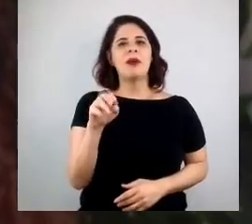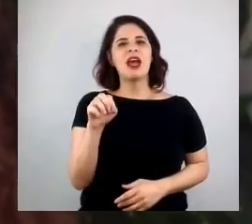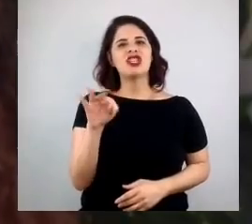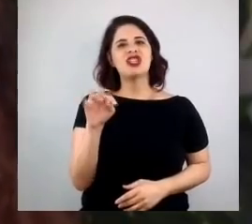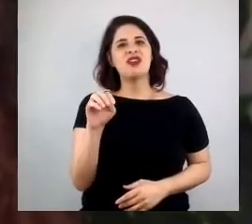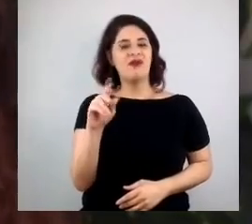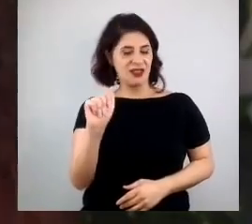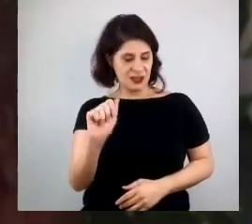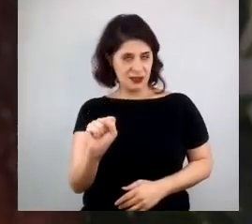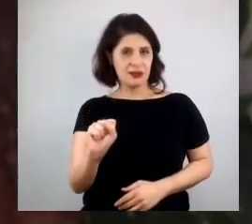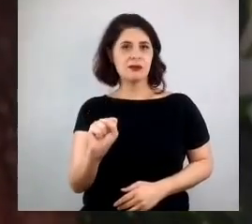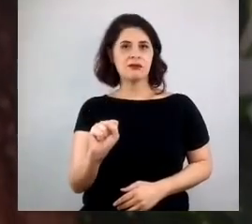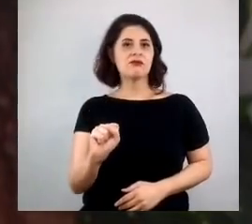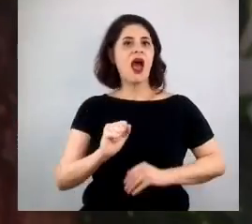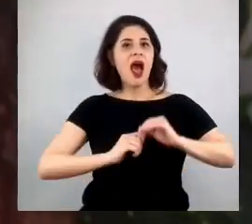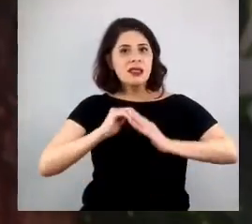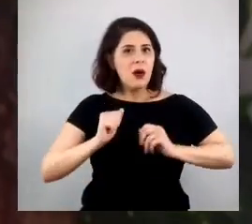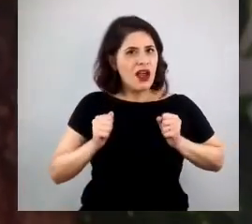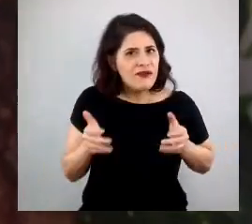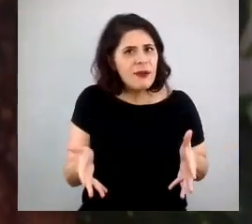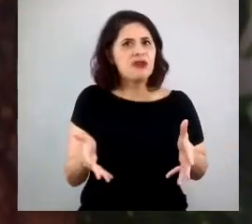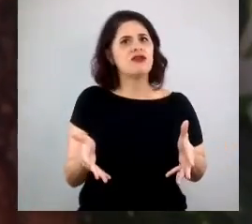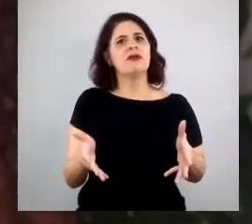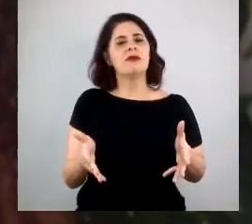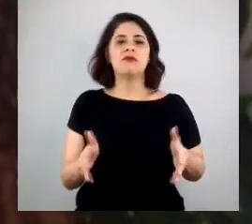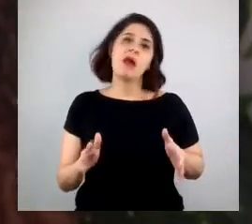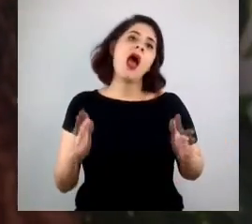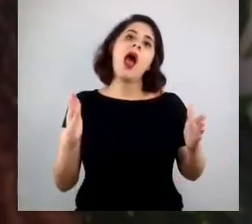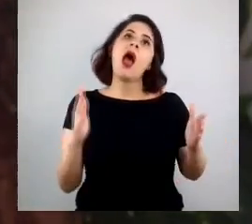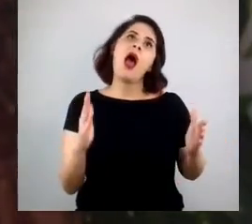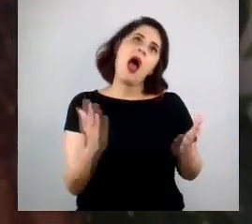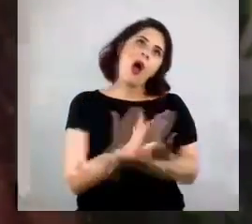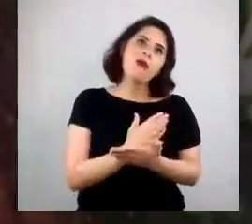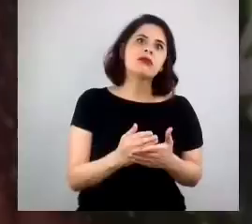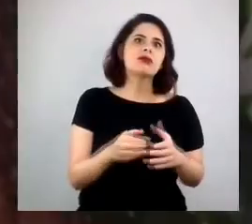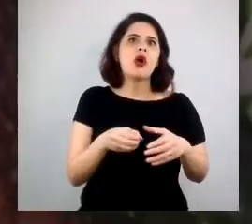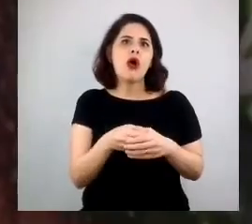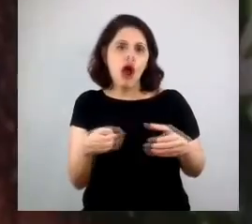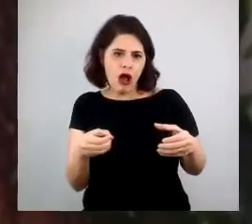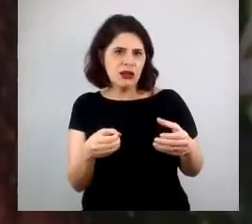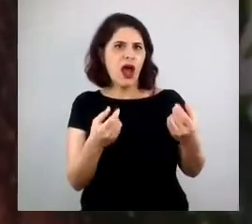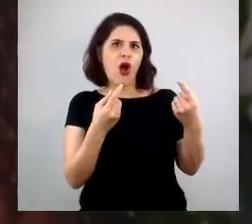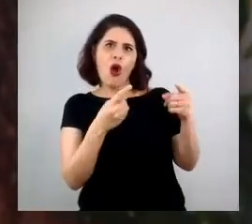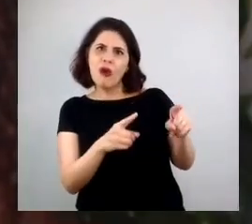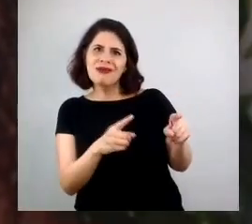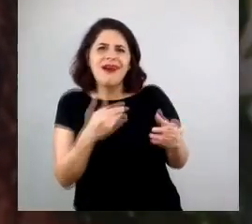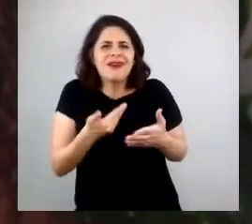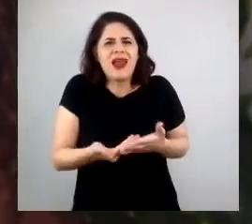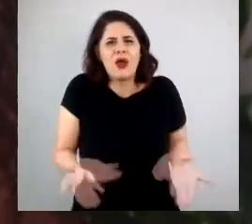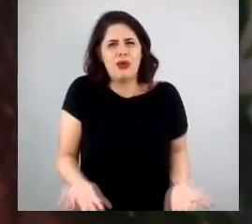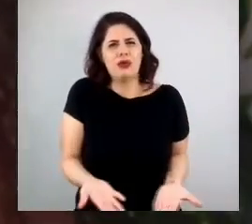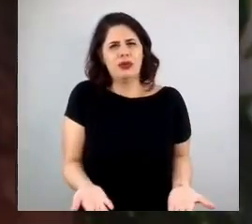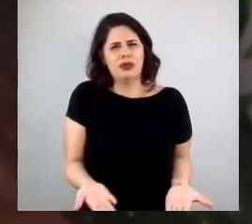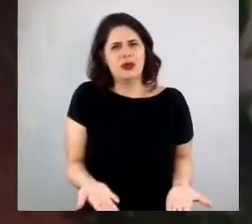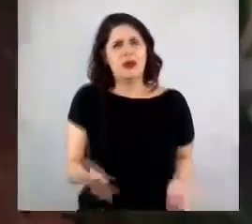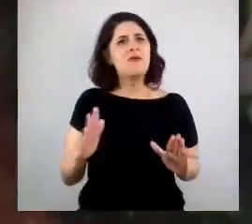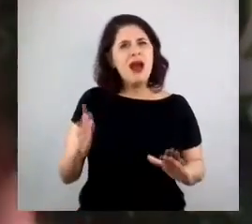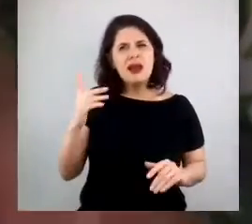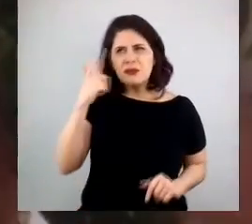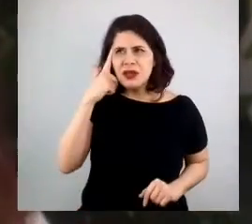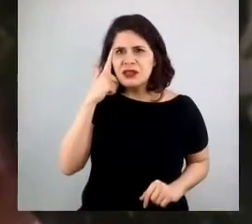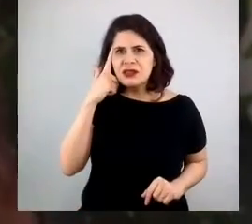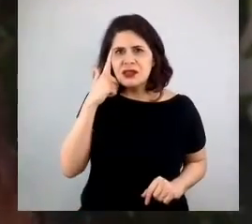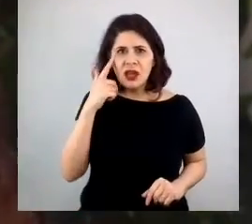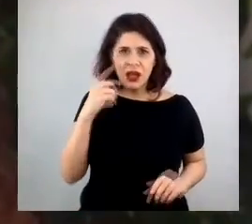É engraçado que tem muita gente que é contra as cotas ainda, mas as pessoas não se questionam que as cotas já